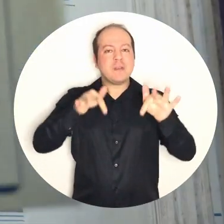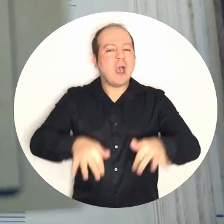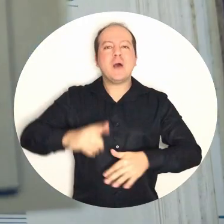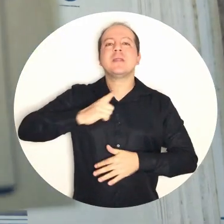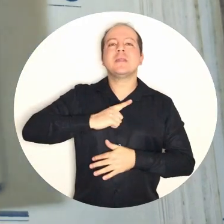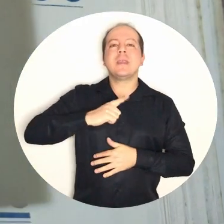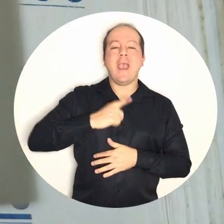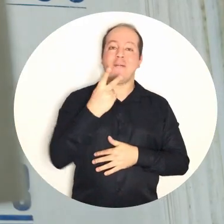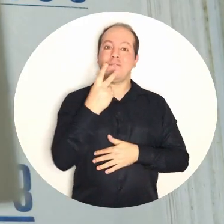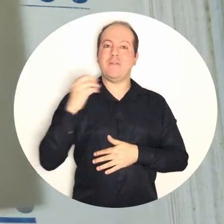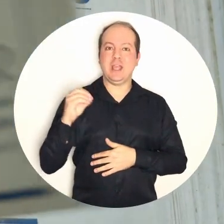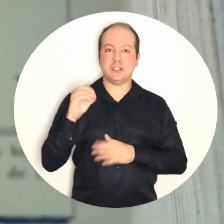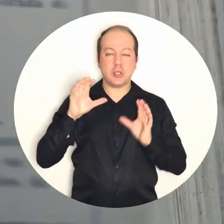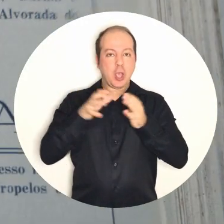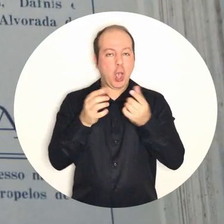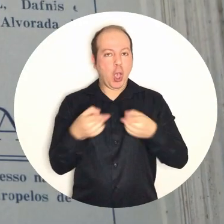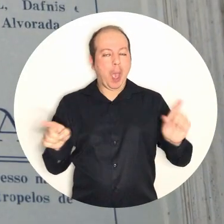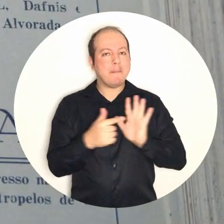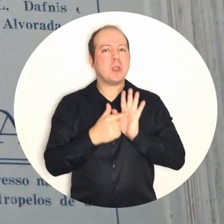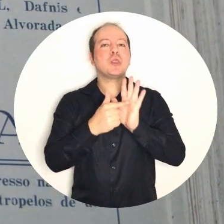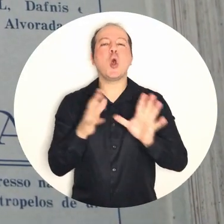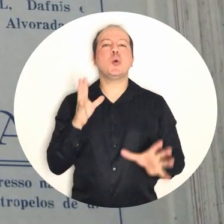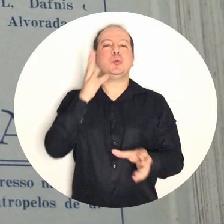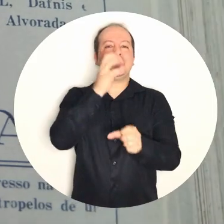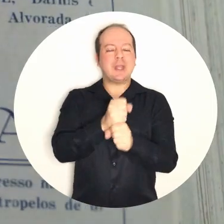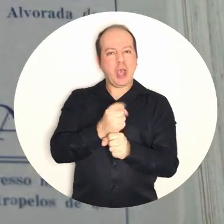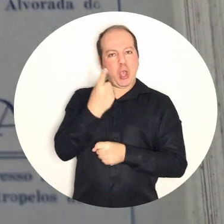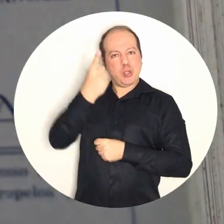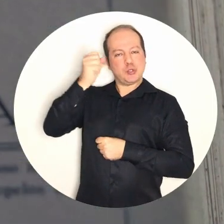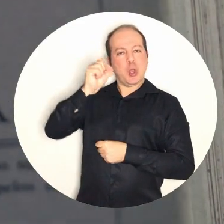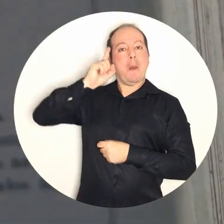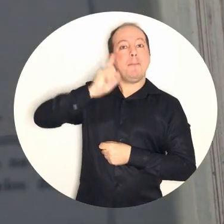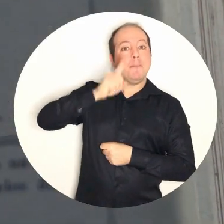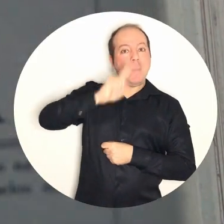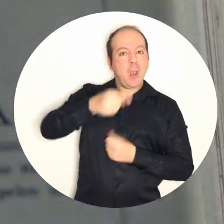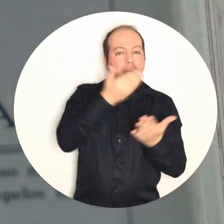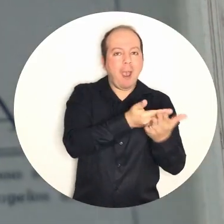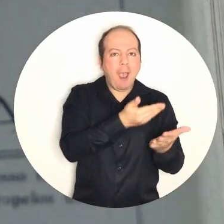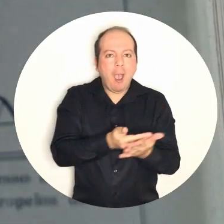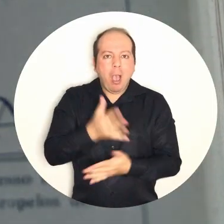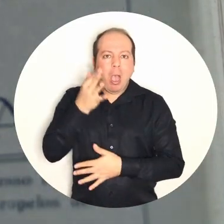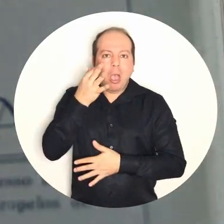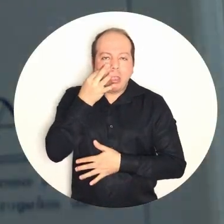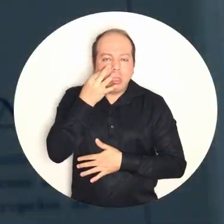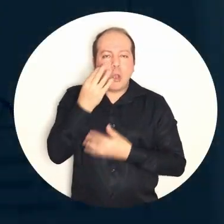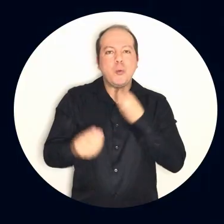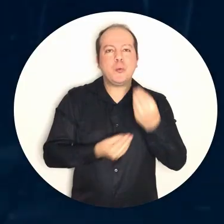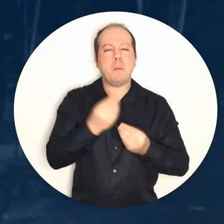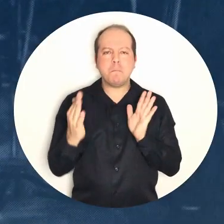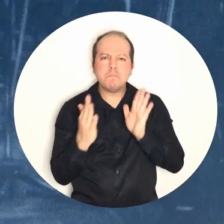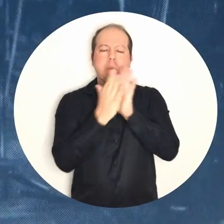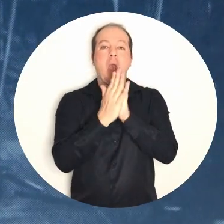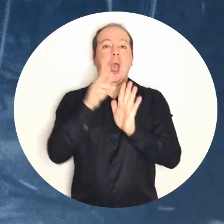ano, seriam 20 concertos no total e cerca de 18 mil colegiais impactados.